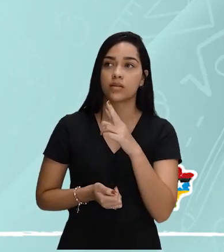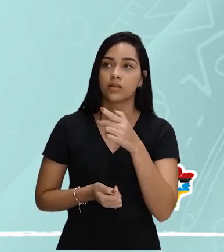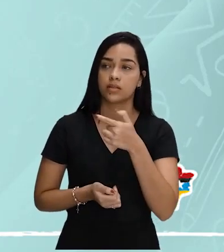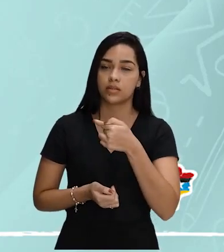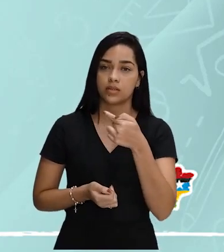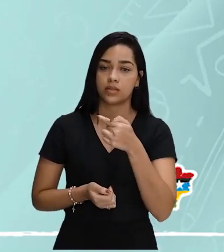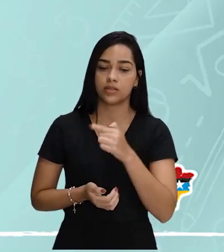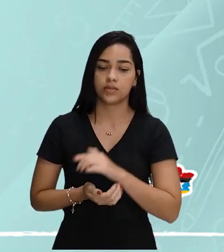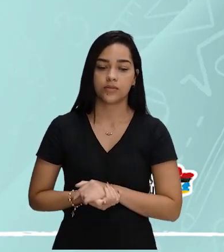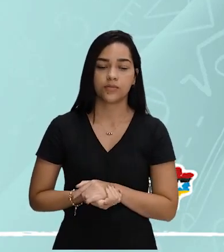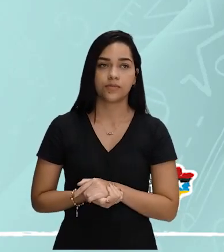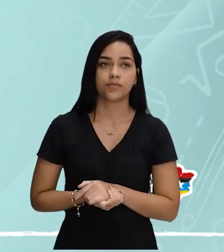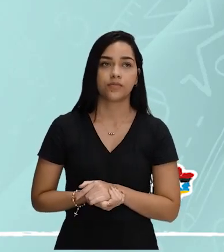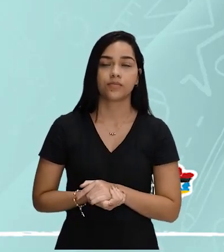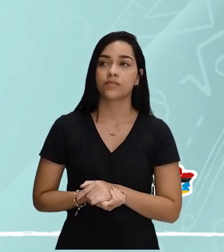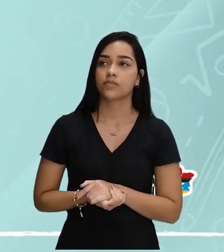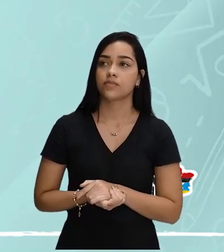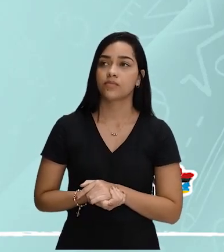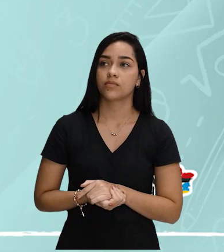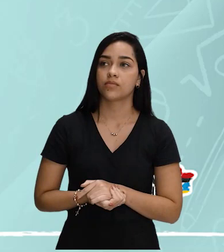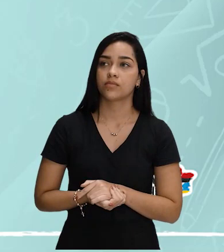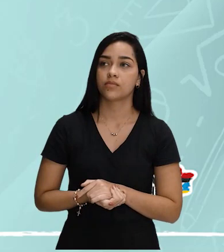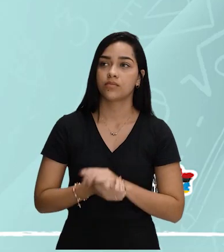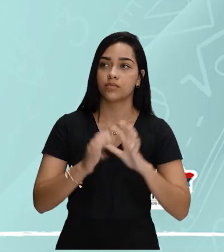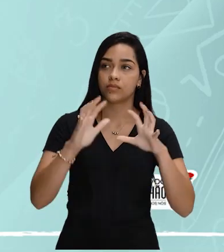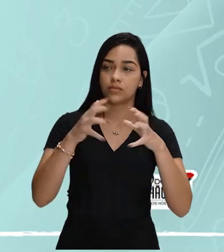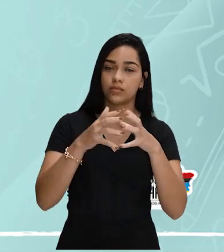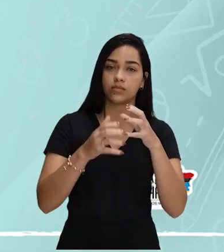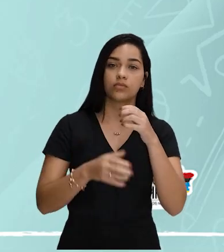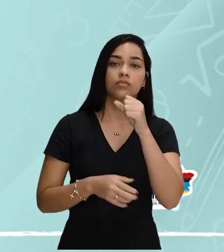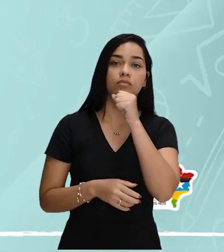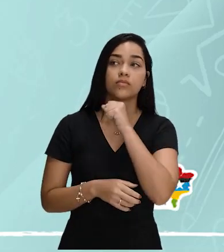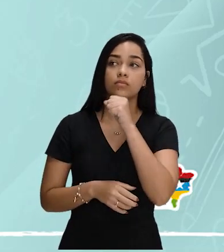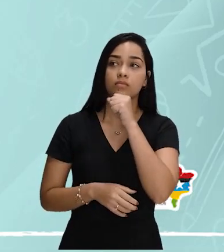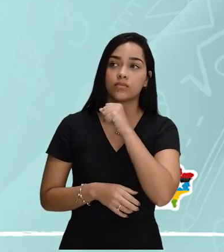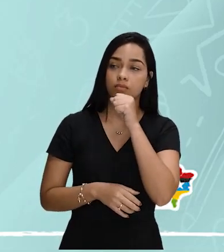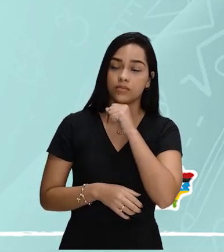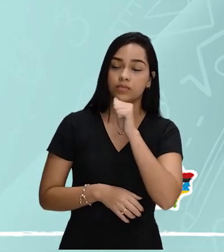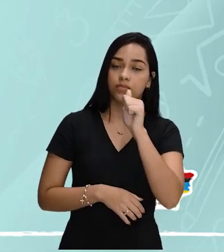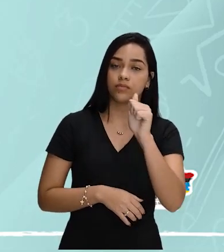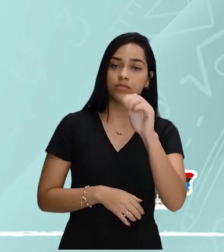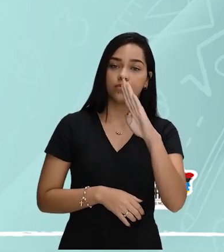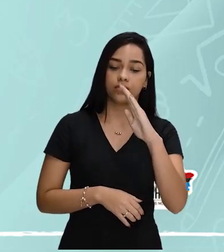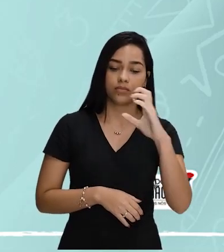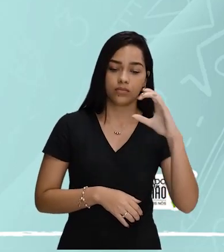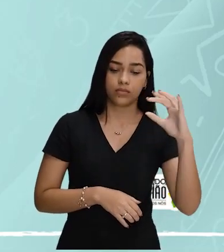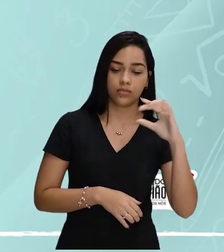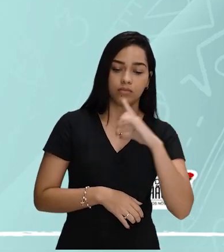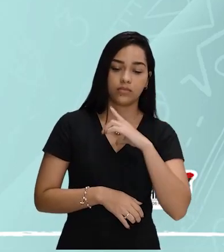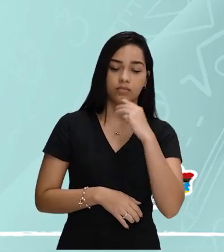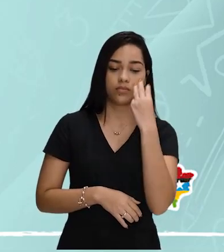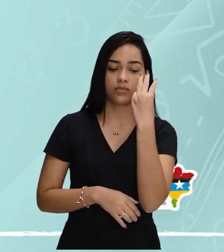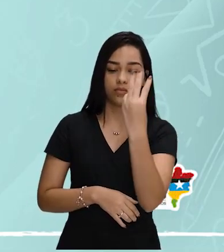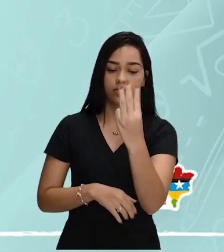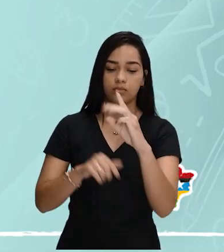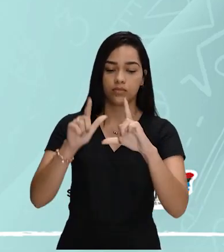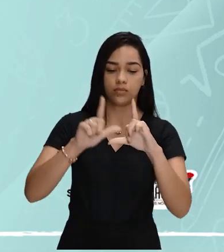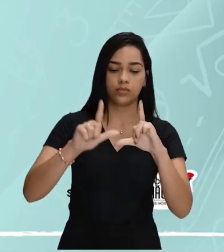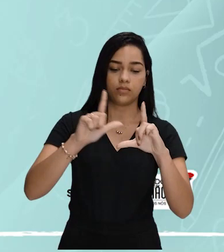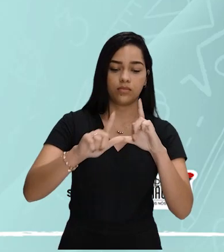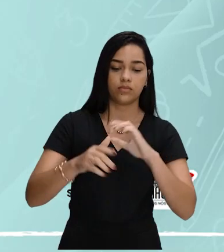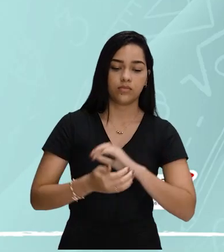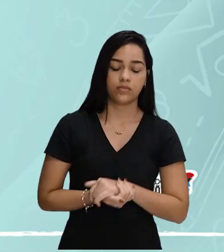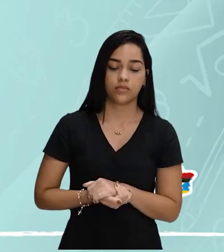sétima questão é uma civilização antiga o alfabeto tinha apenas três